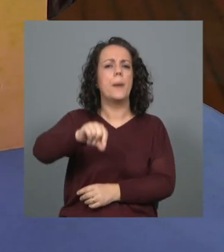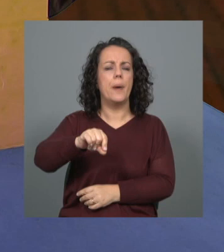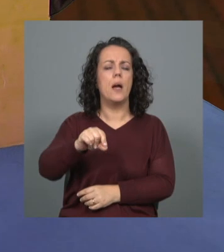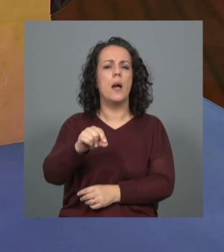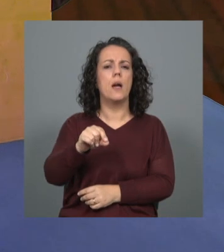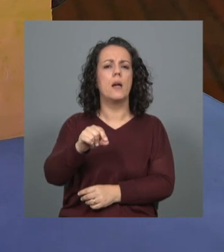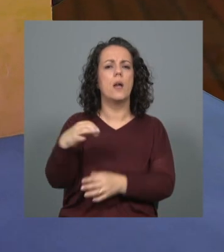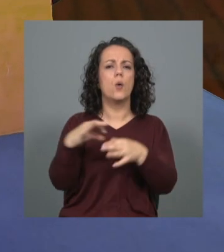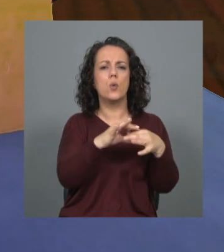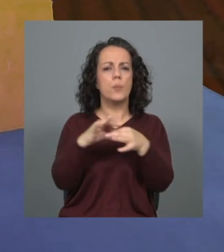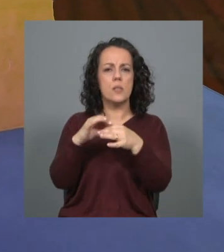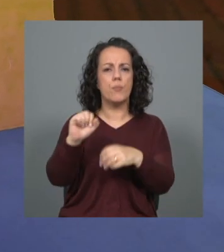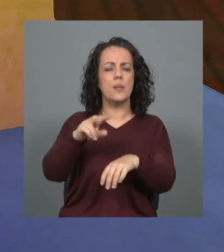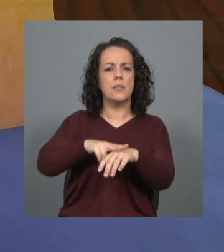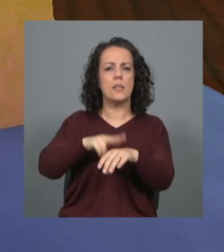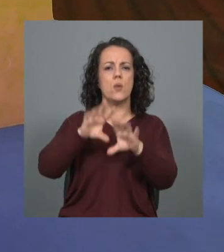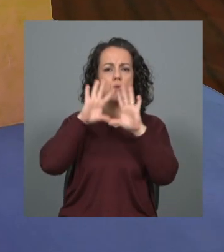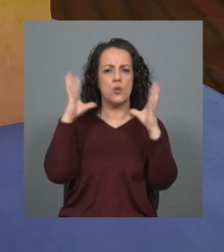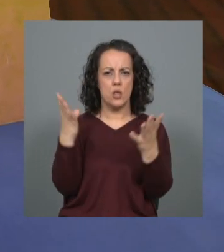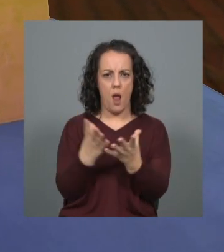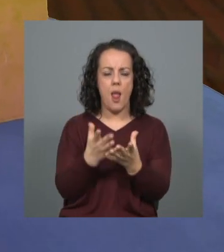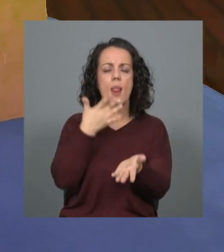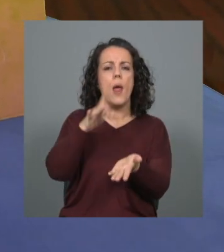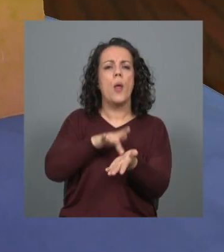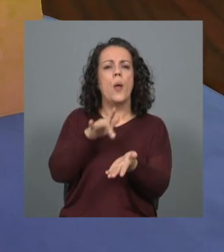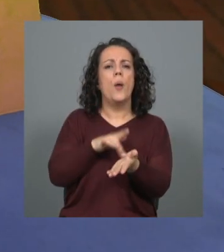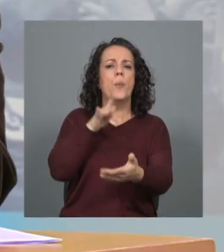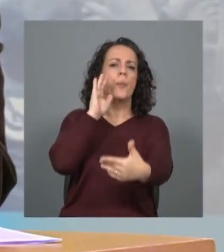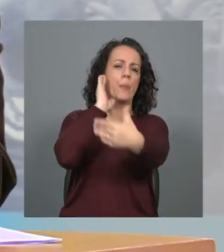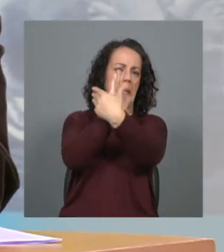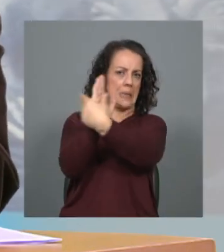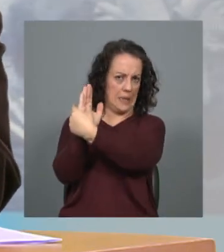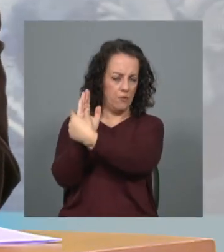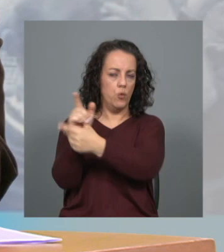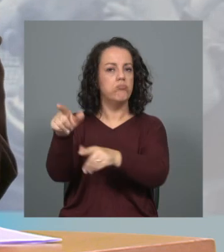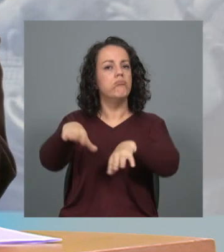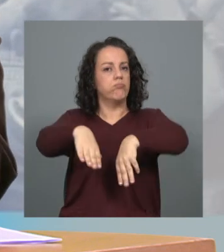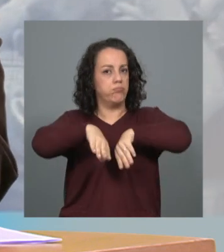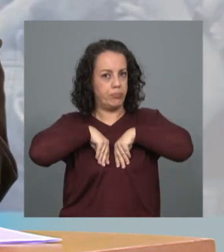da Direção-Geral de Arquivos e Bibliotecas, que aceitou